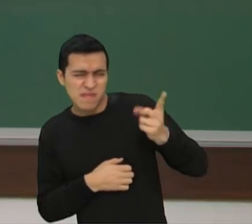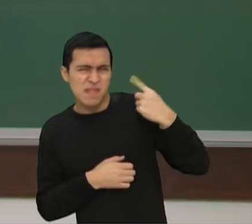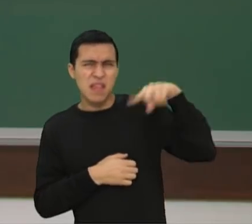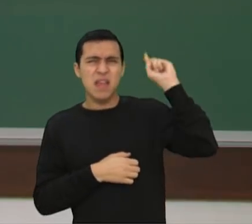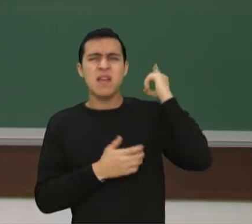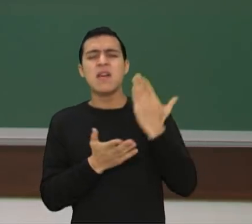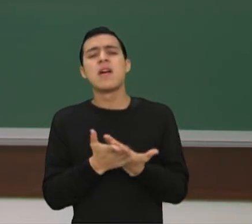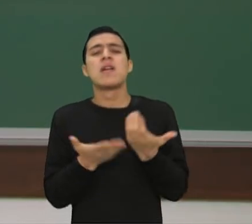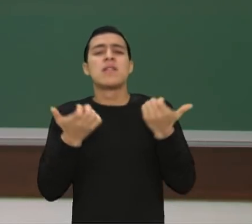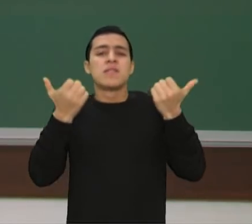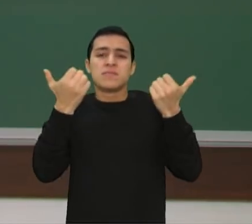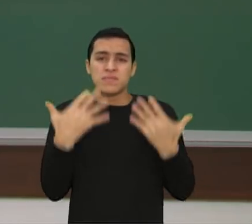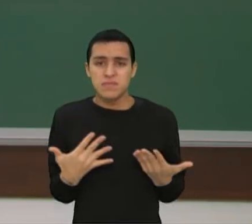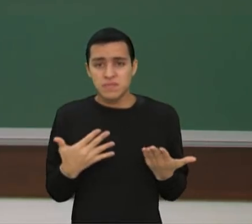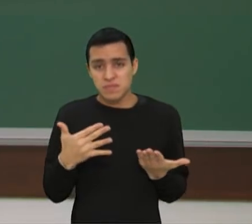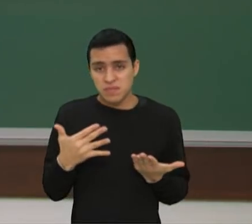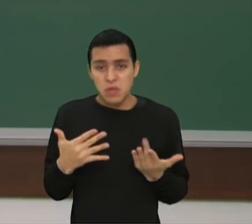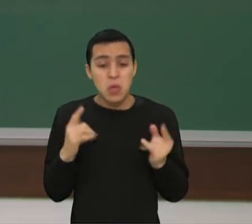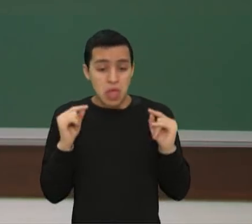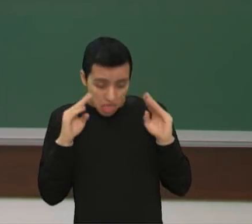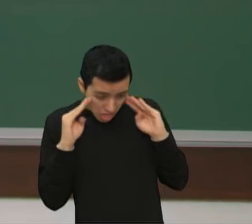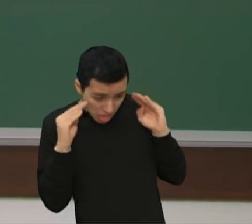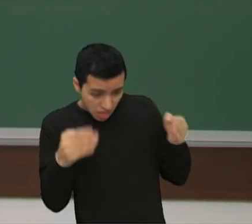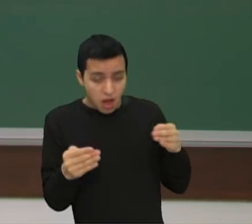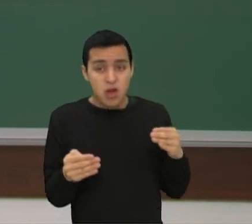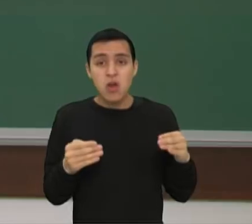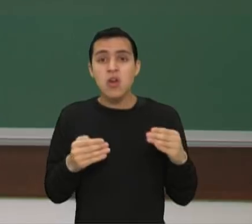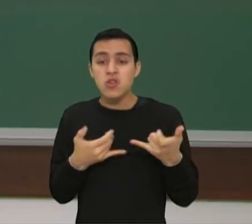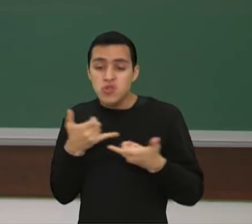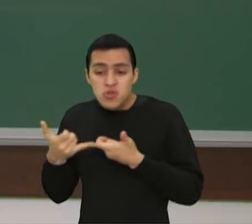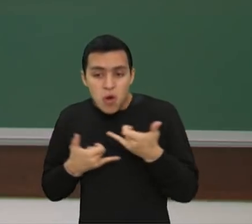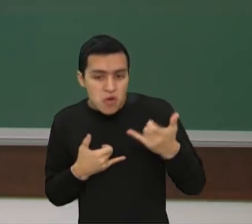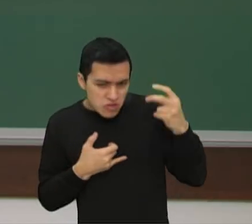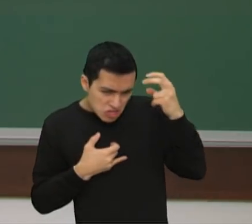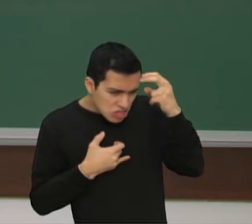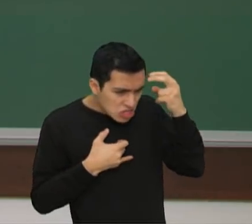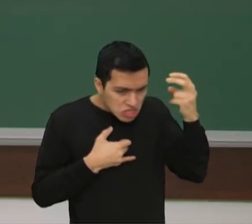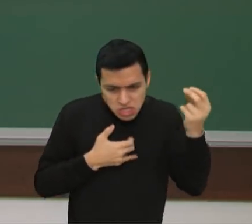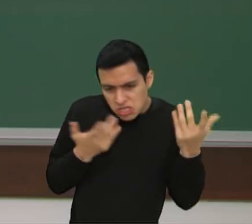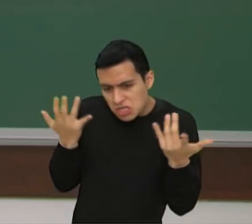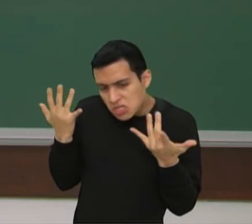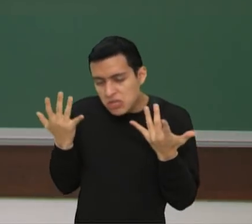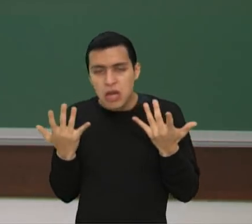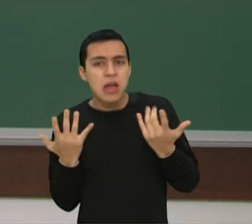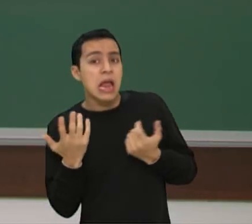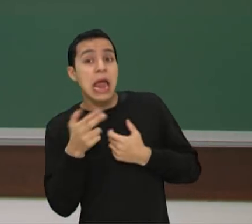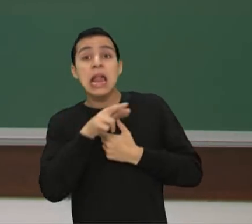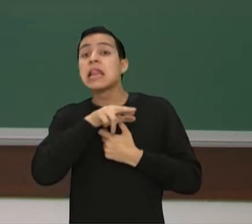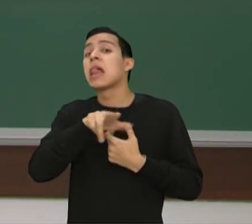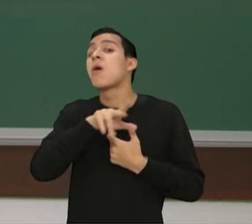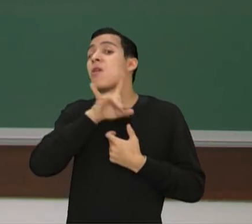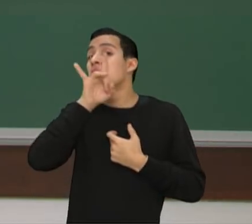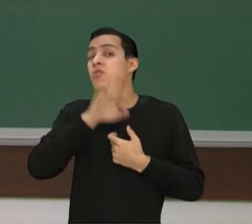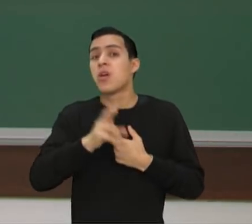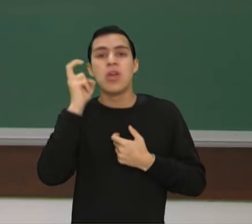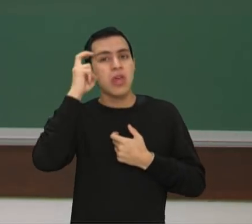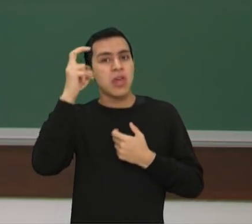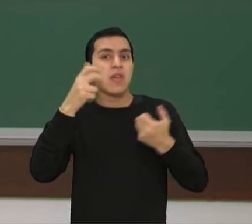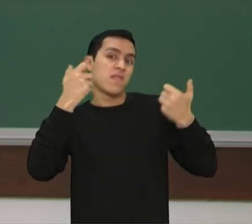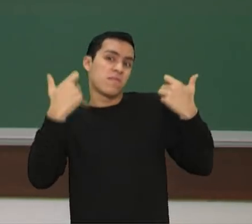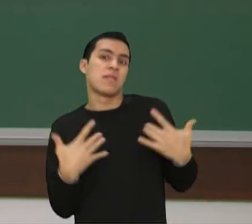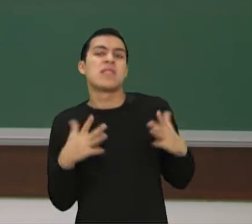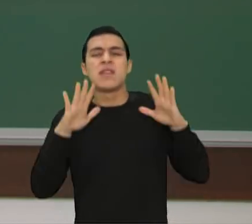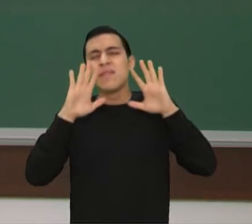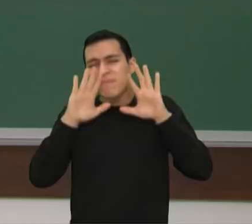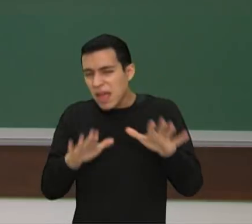que a gente ia dar bastante ênfase nos jogos intelectuais. Então, assim, não é só o jogo intelectual que a gente vai entrar, mas eu